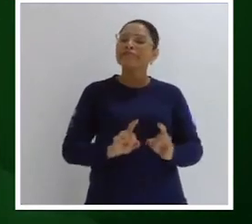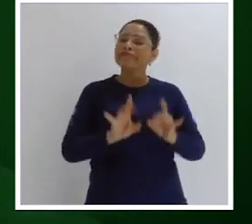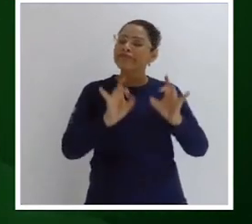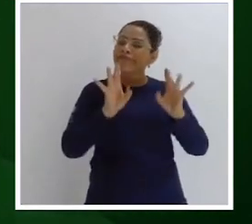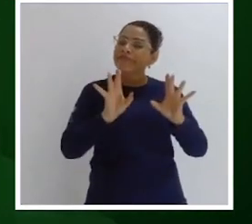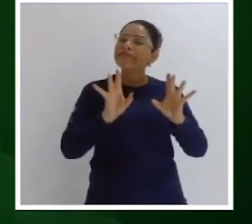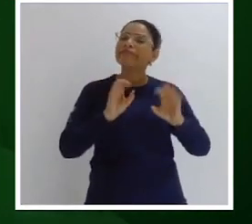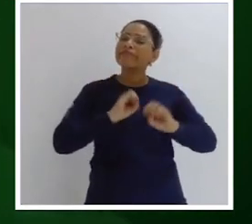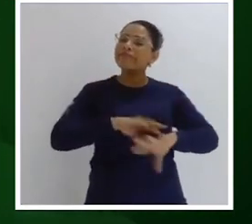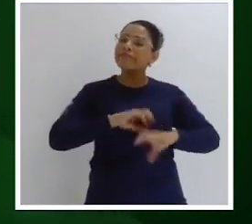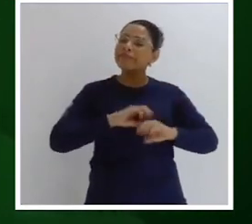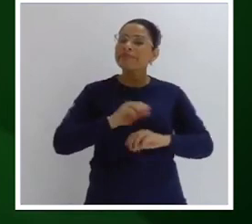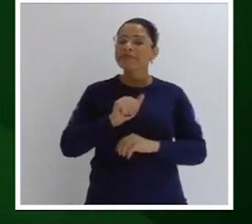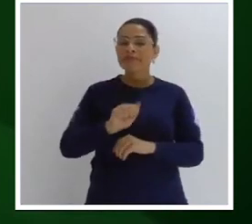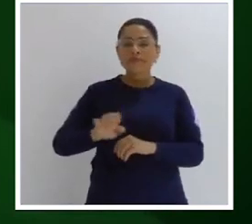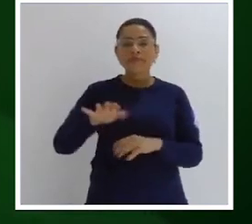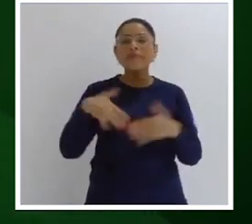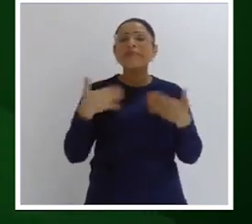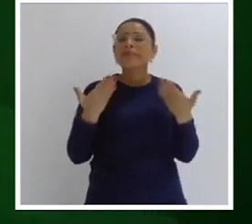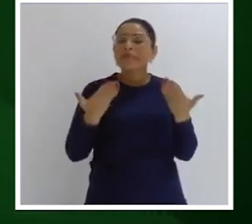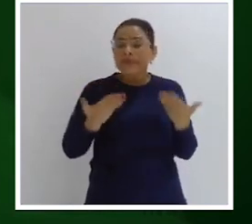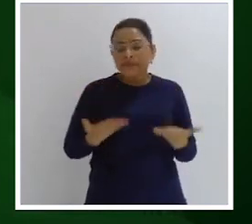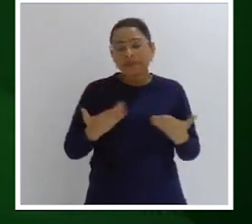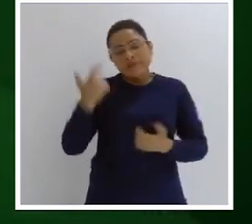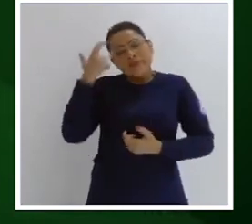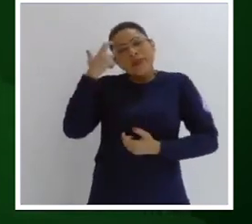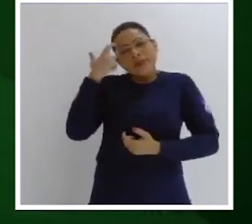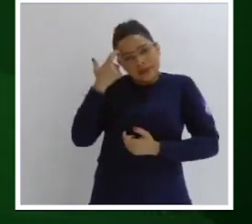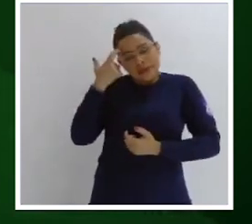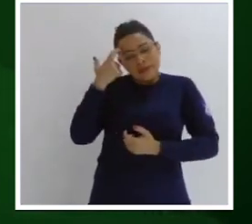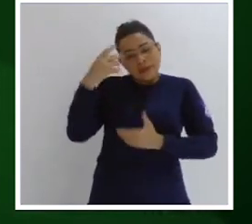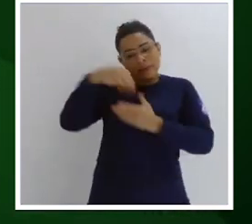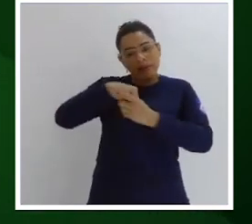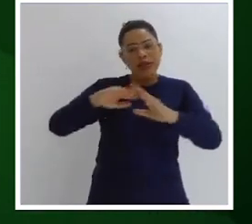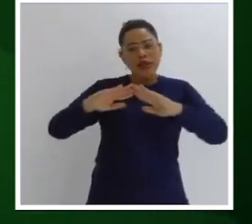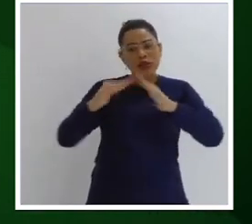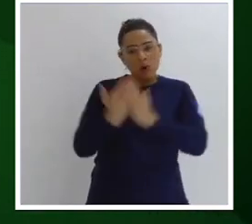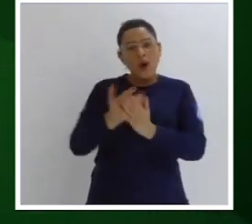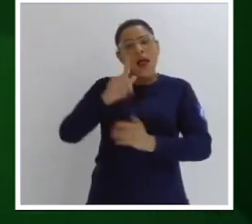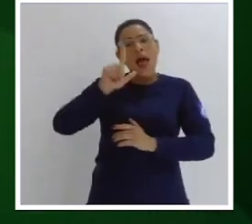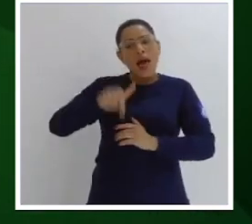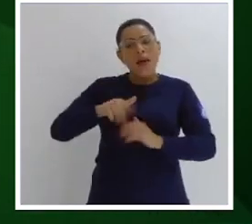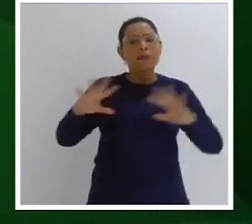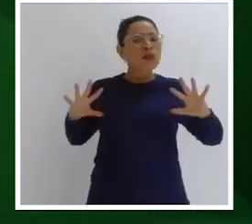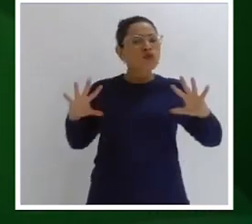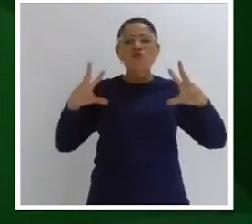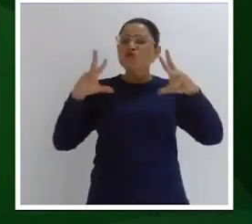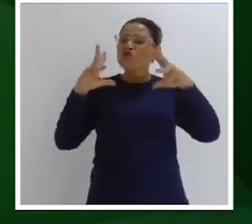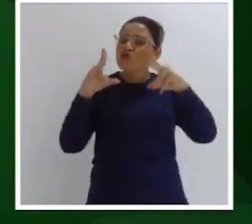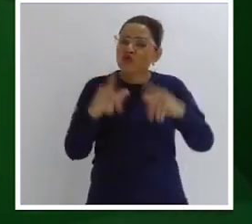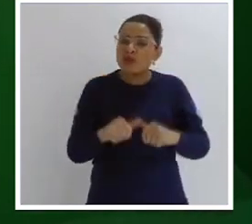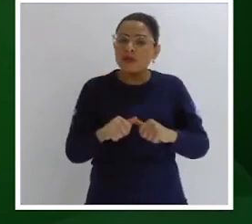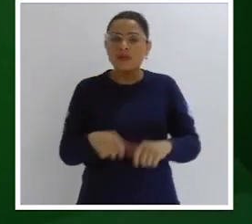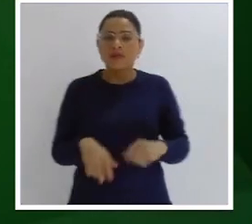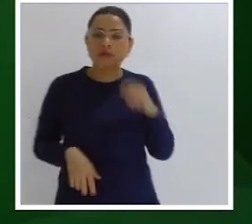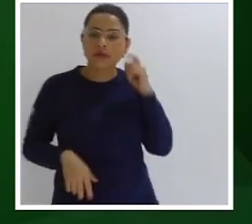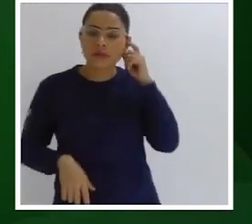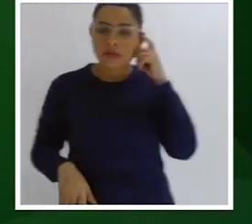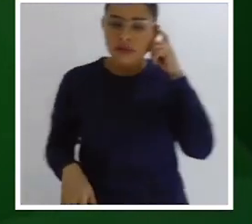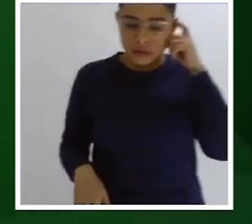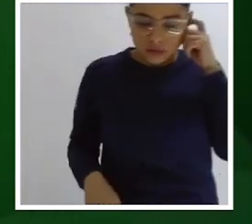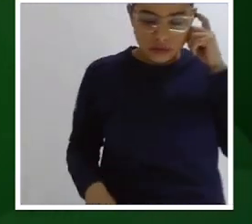pensando que a escola todos sabemos é para todos e como você bem colocou